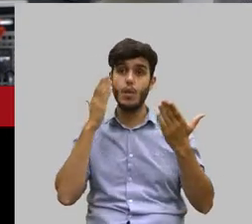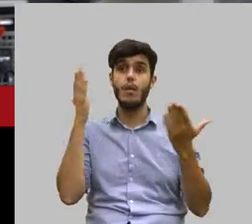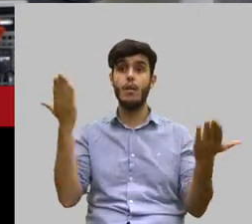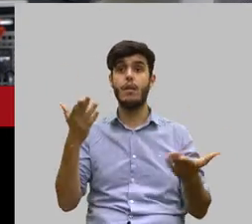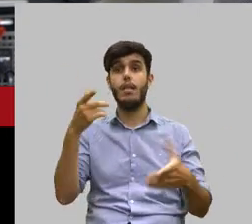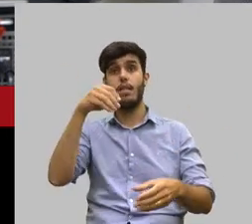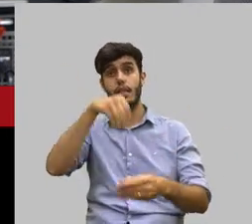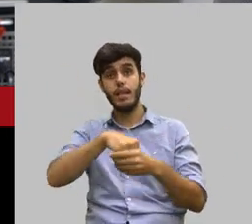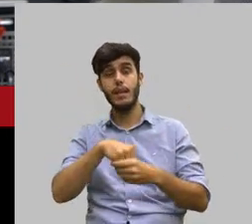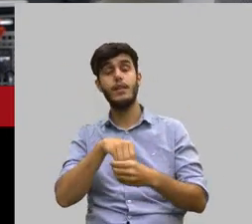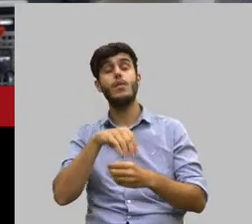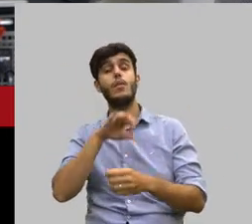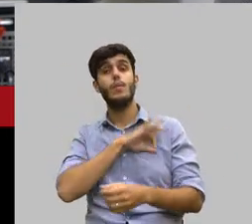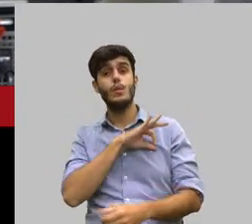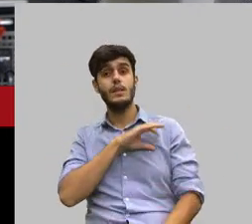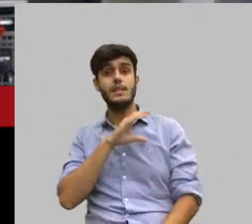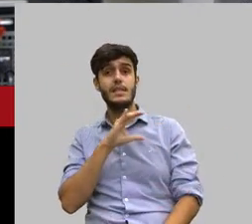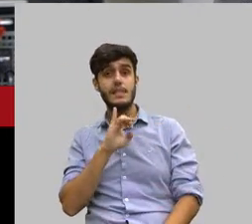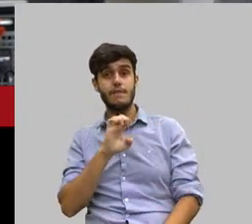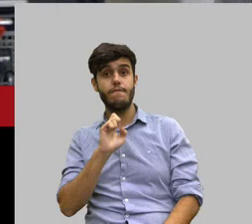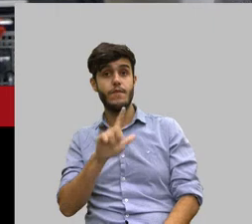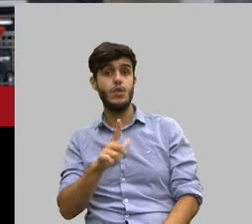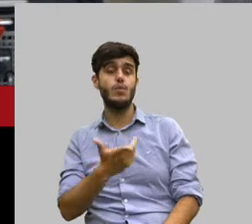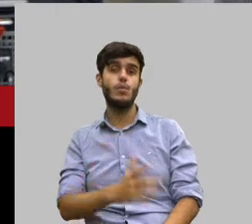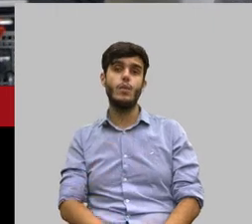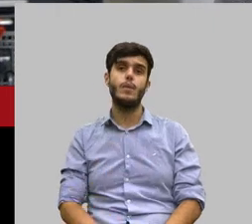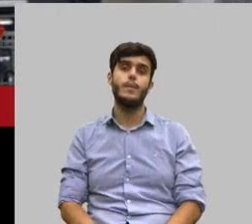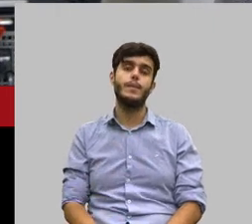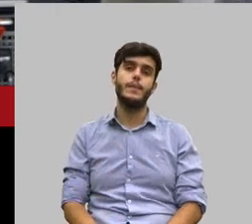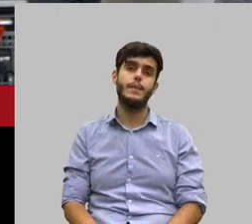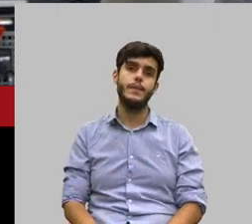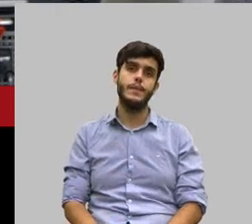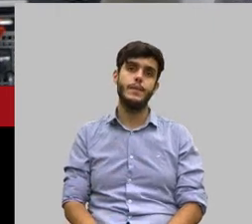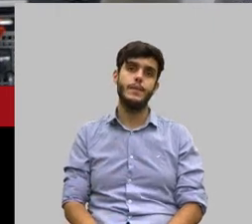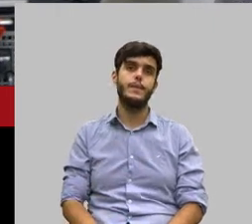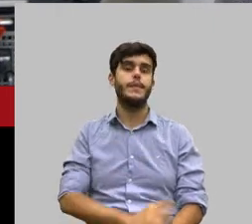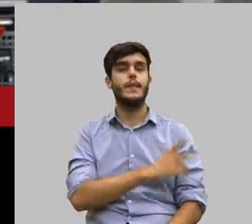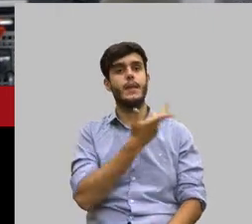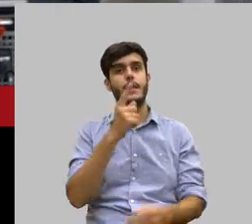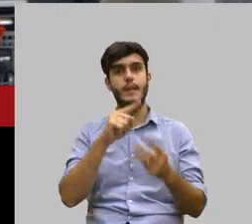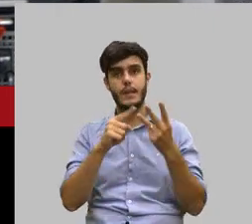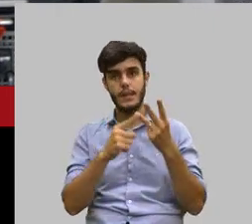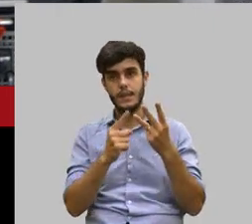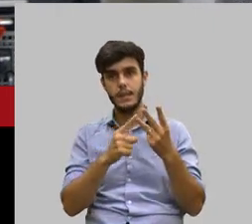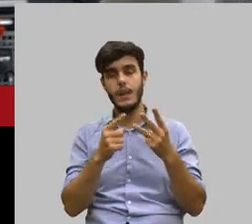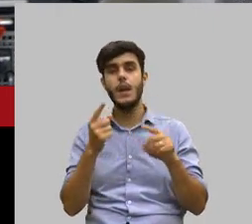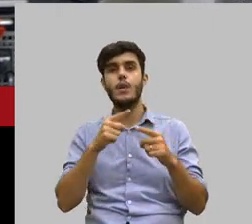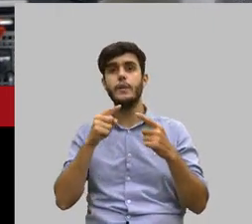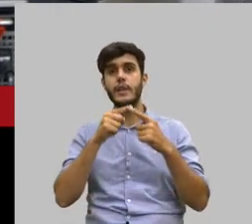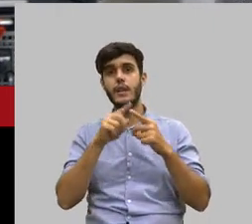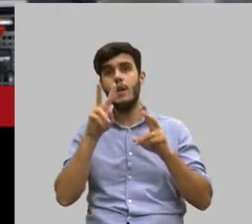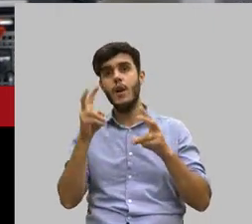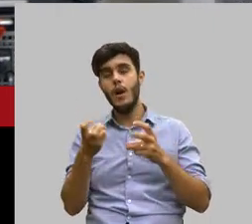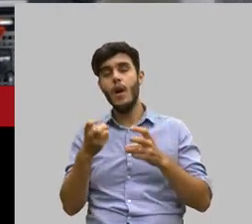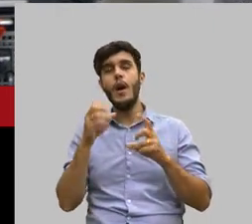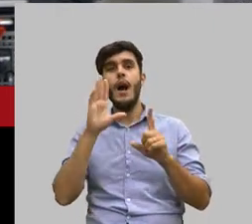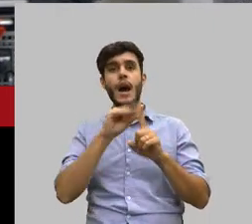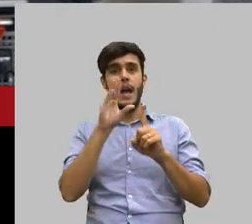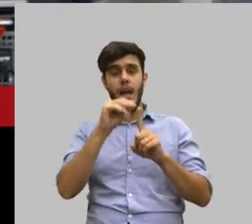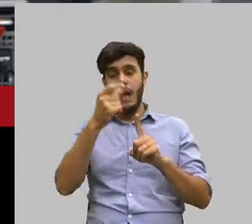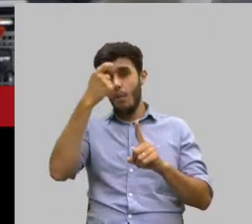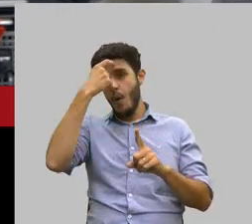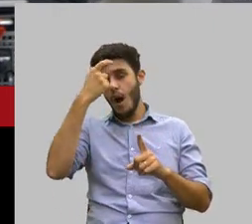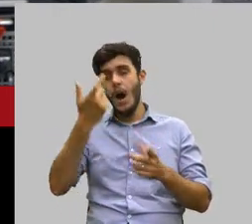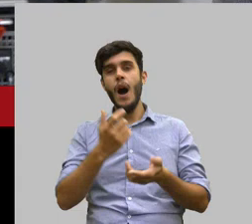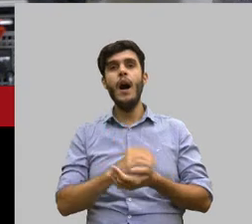dentro da Polícia Civil Então dentro desse terceiro ponto que eu tô abordando sobre o ac de moral eu